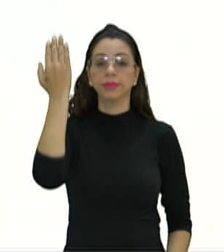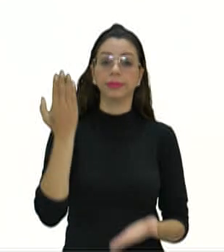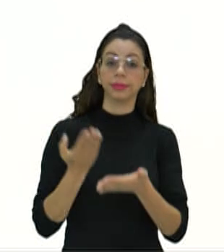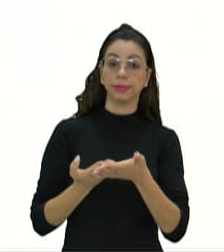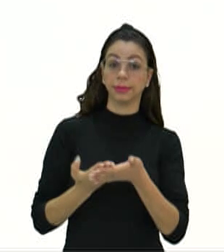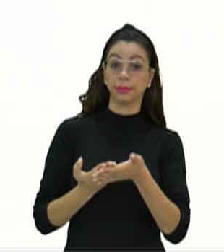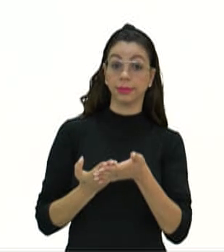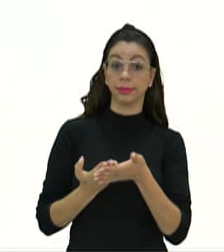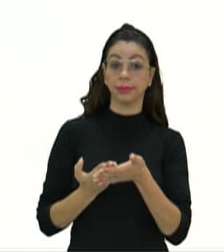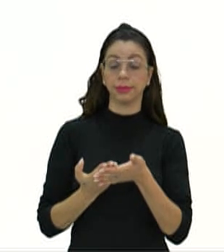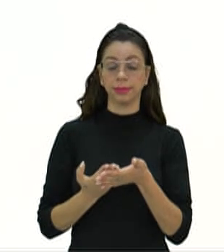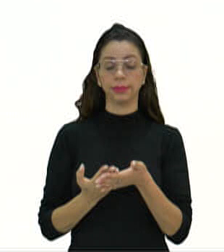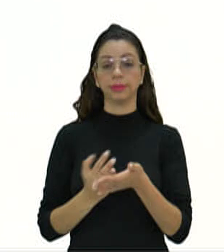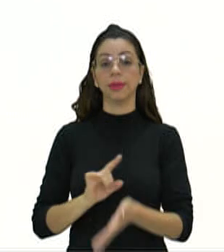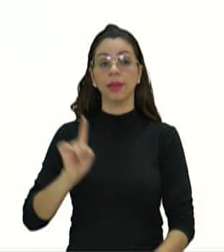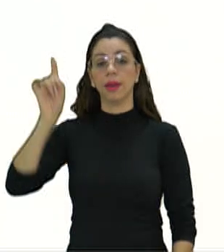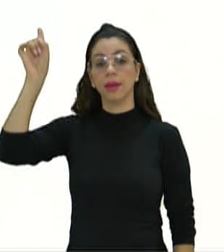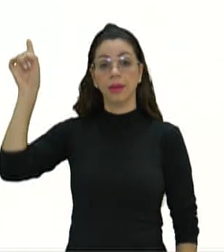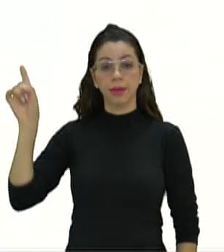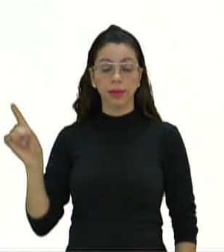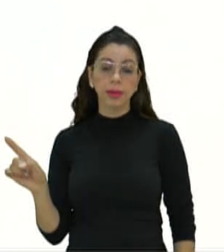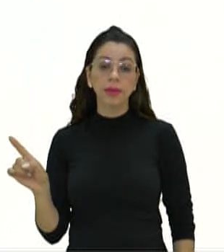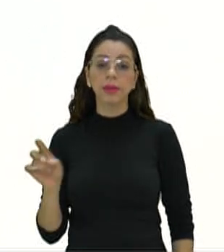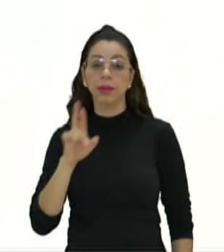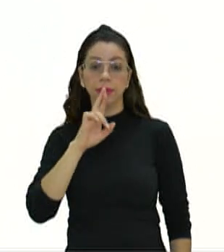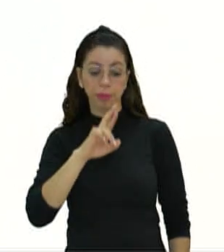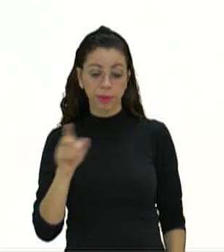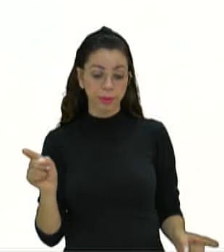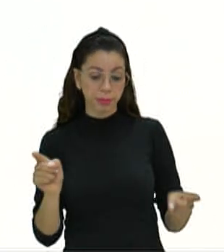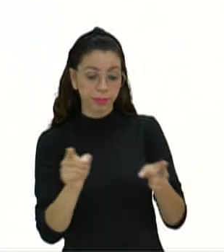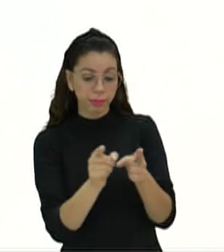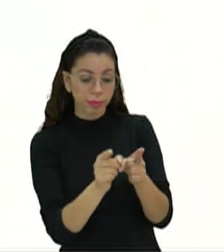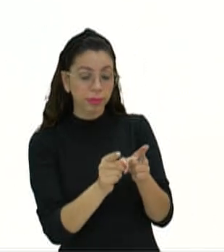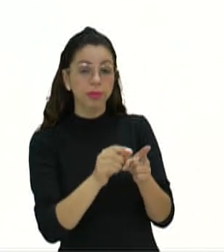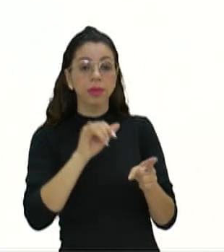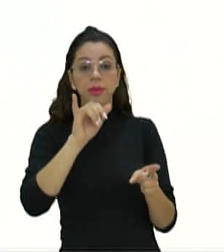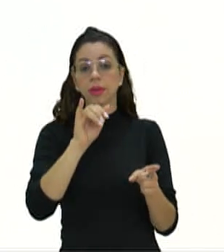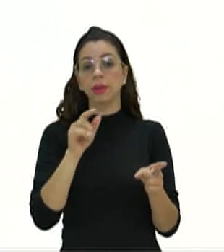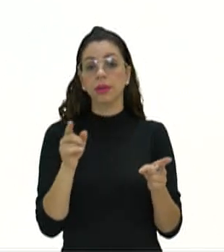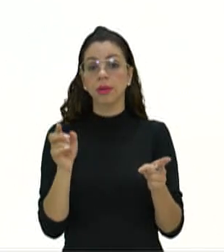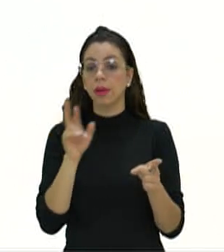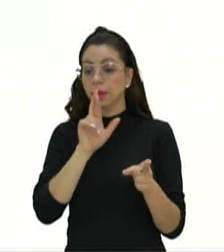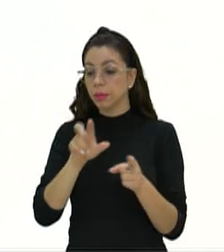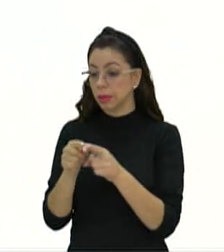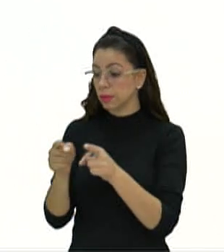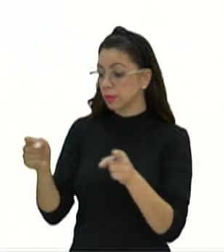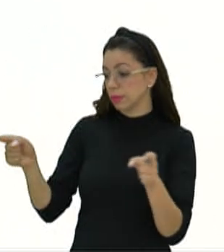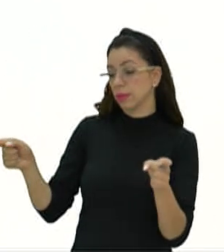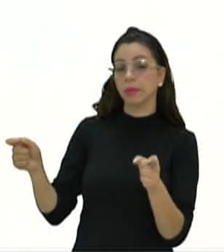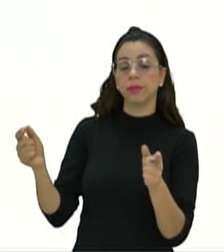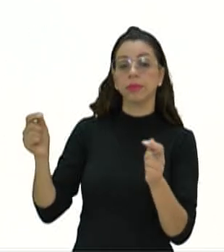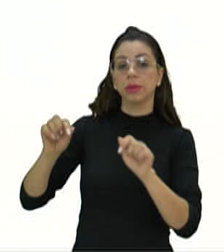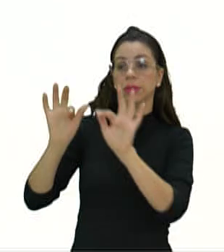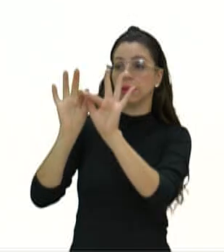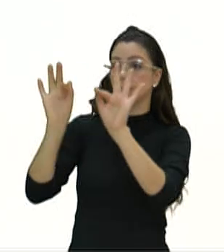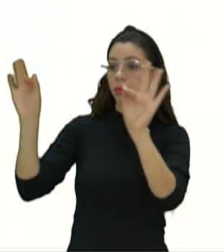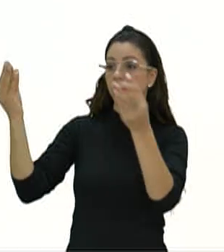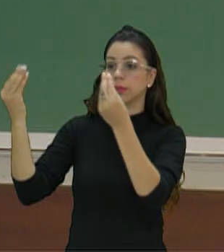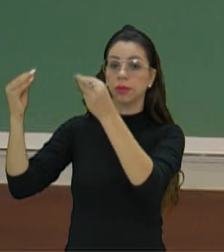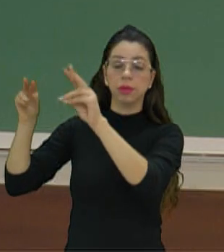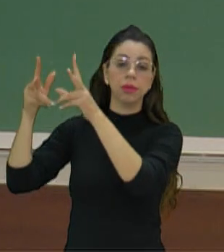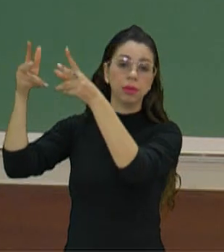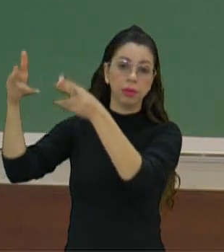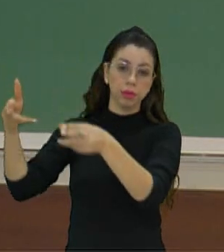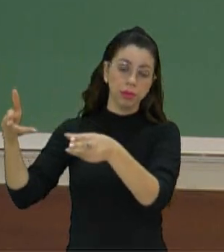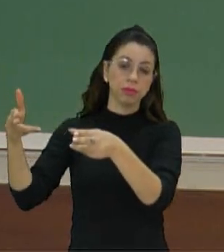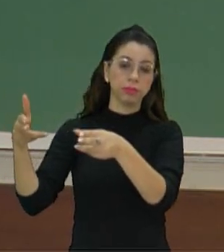no, I don't. Aqui eu coloquei a resposta curta. Se for o caso de você dar uma resposta comprida, é só você repetir o resto da frase.